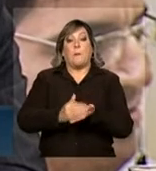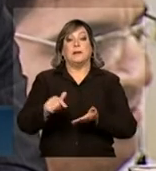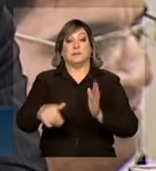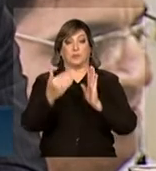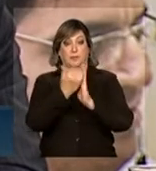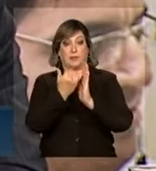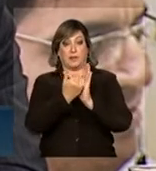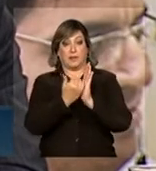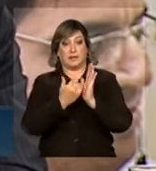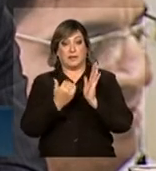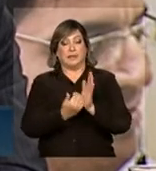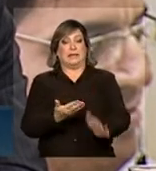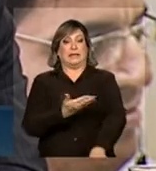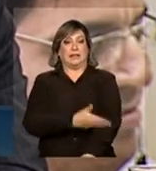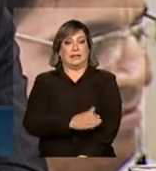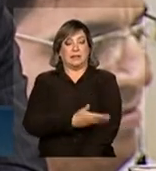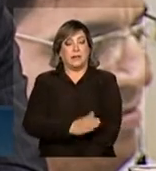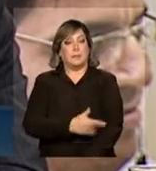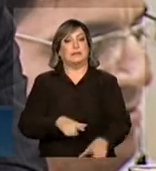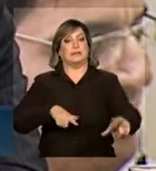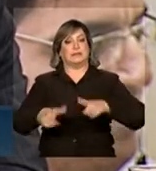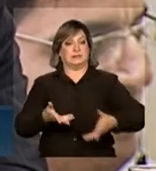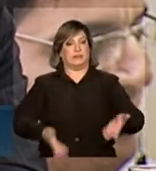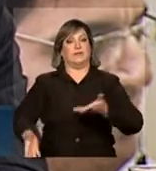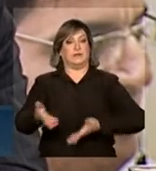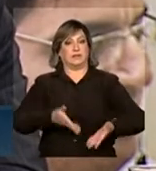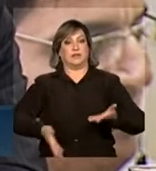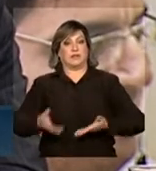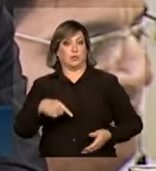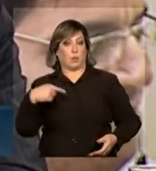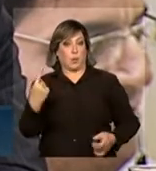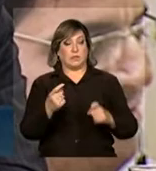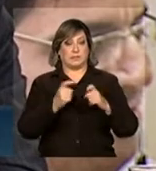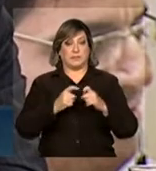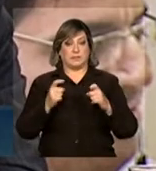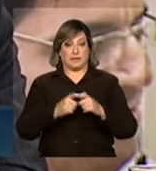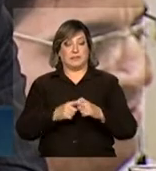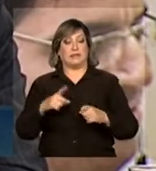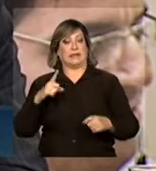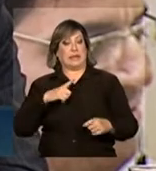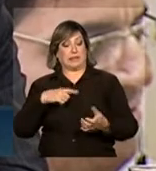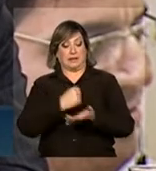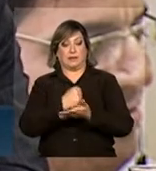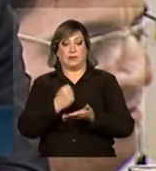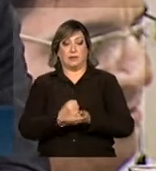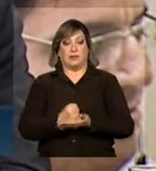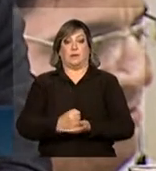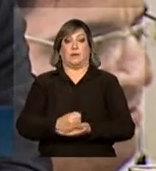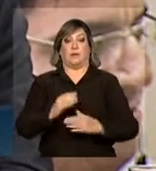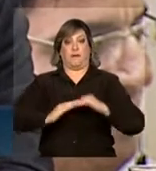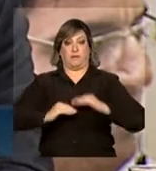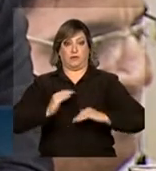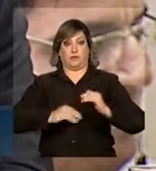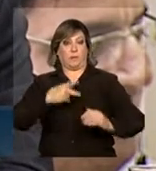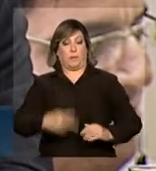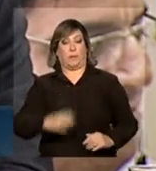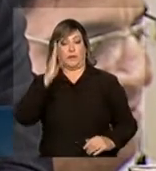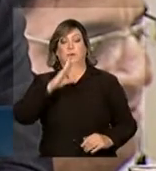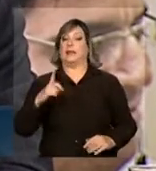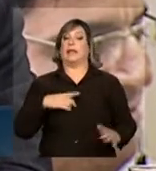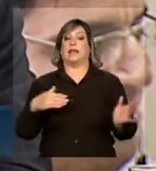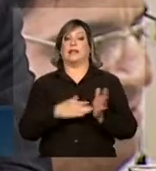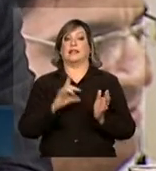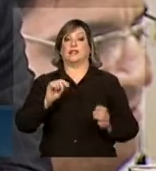programa de treinamento em serviço de atendimento dos médicos com registro profissional no Brasil eles têm até o dia